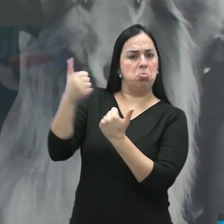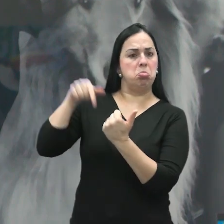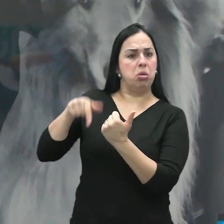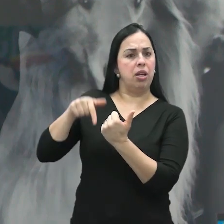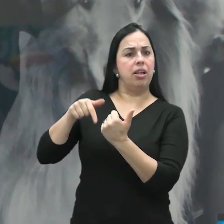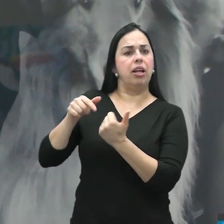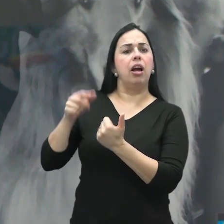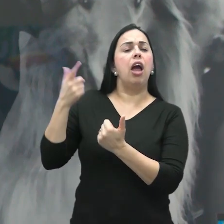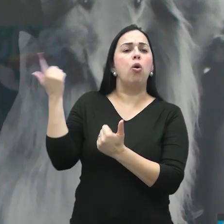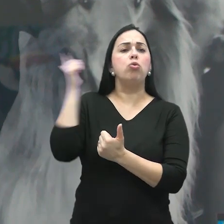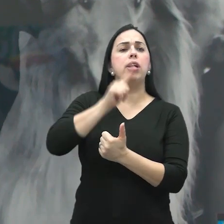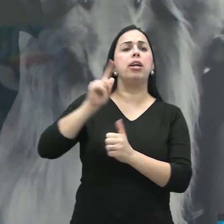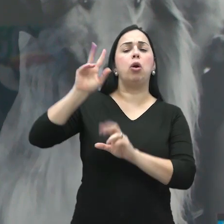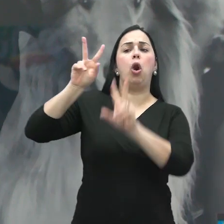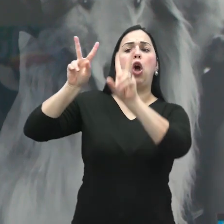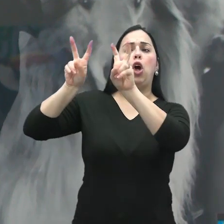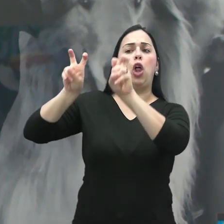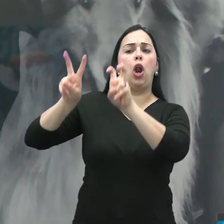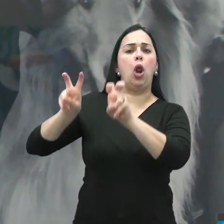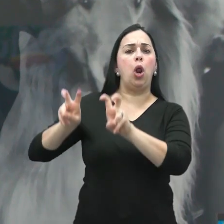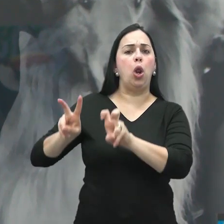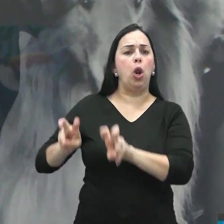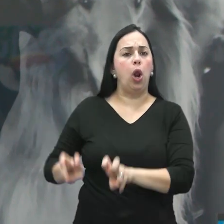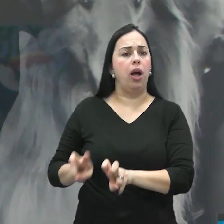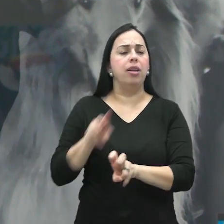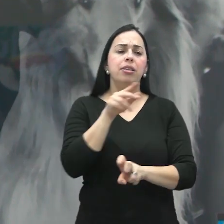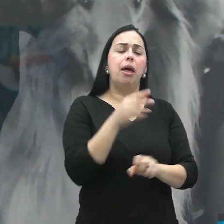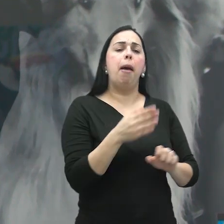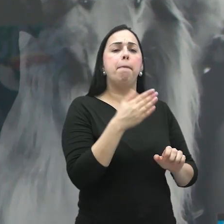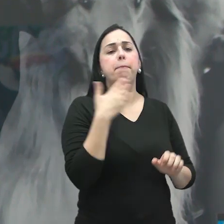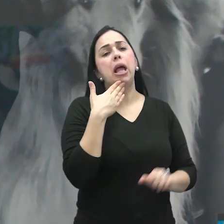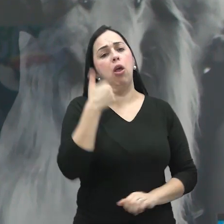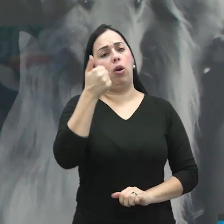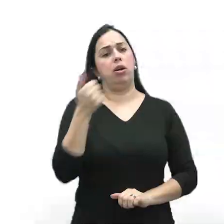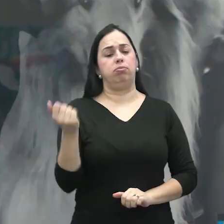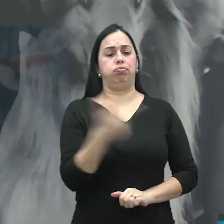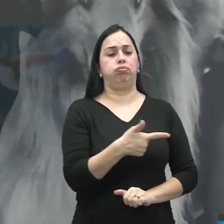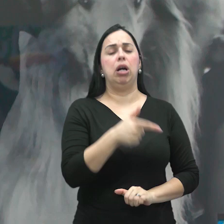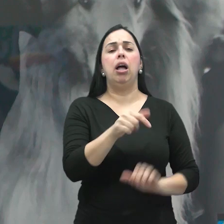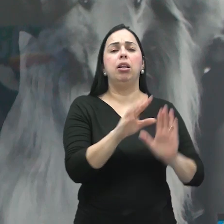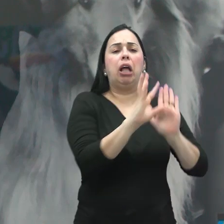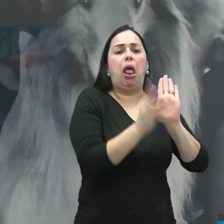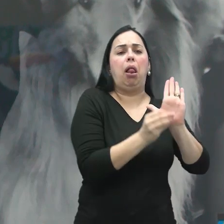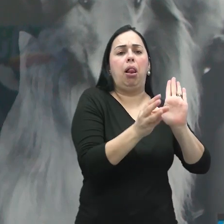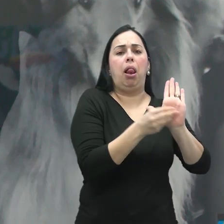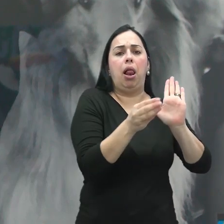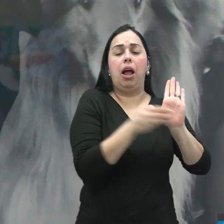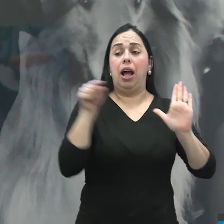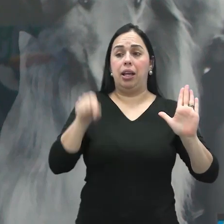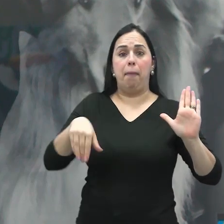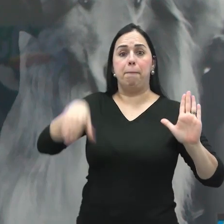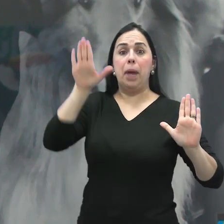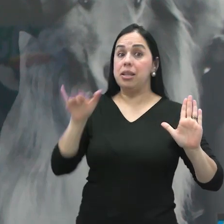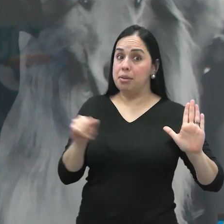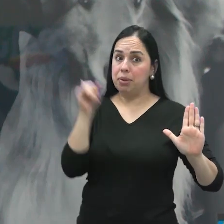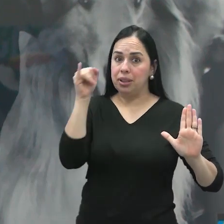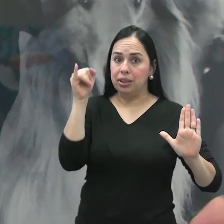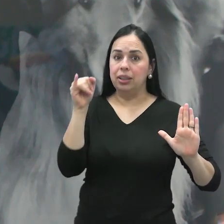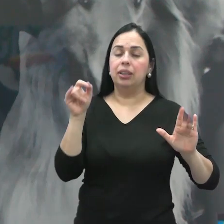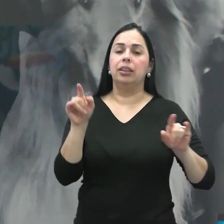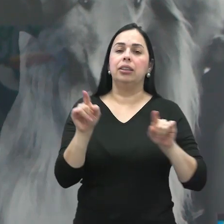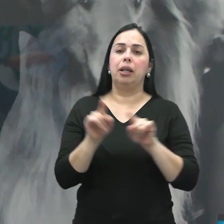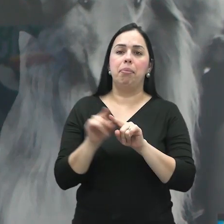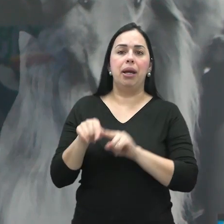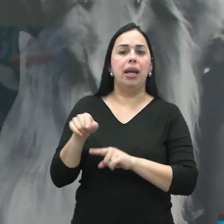você engloba mais assuntos, né, do que colocar 1, 2, 3 emendas, você está alterando, como eu falei. Então, ele é mais importante e até tem